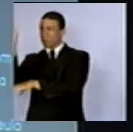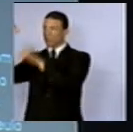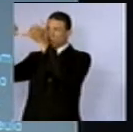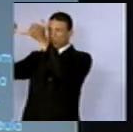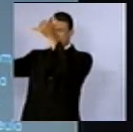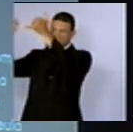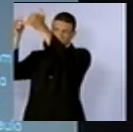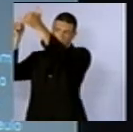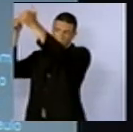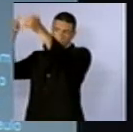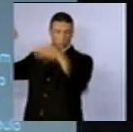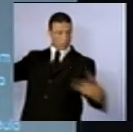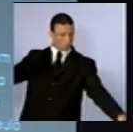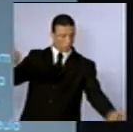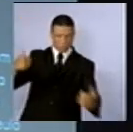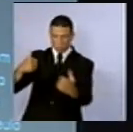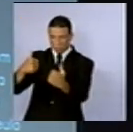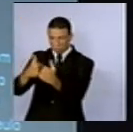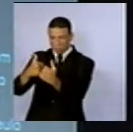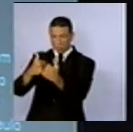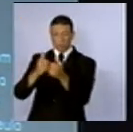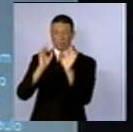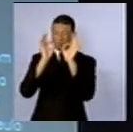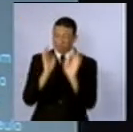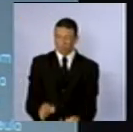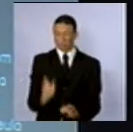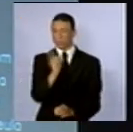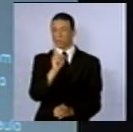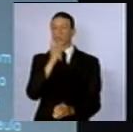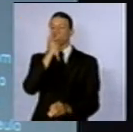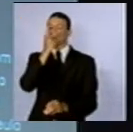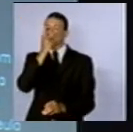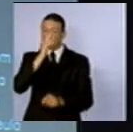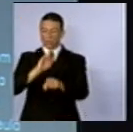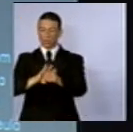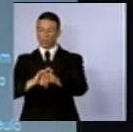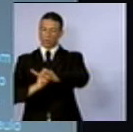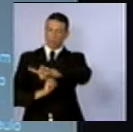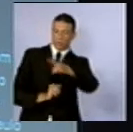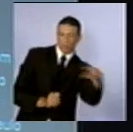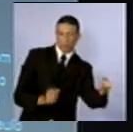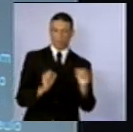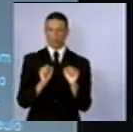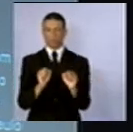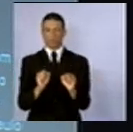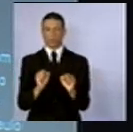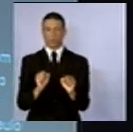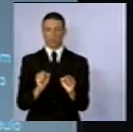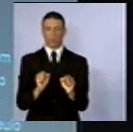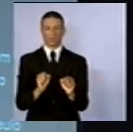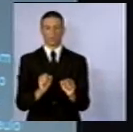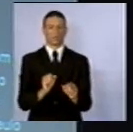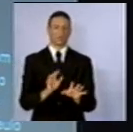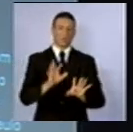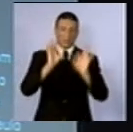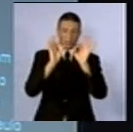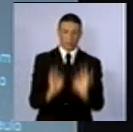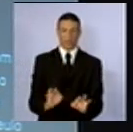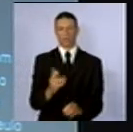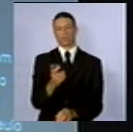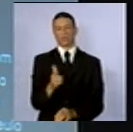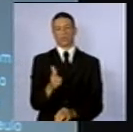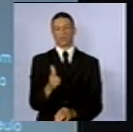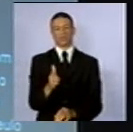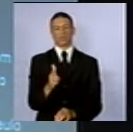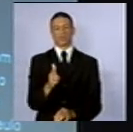leucemia mas os resultados foram imprecisos e com ausência de Gradiente biológico ou seja não se